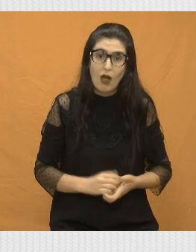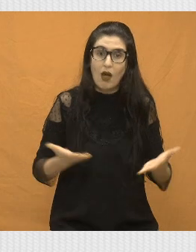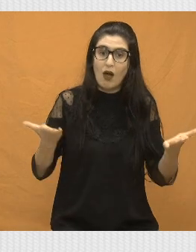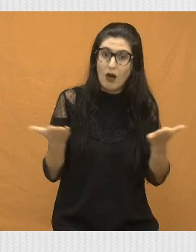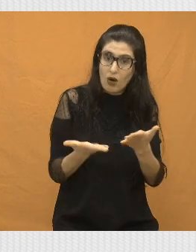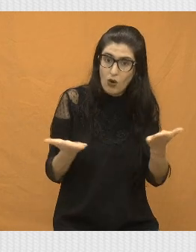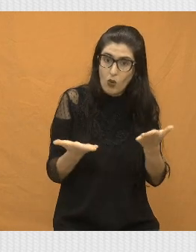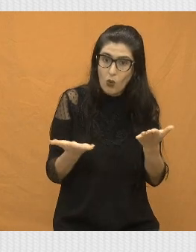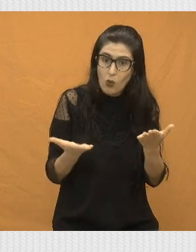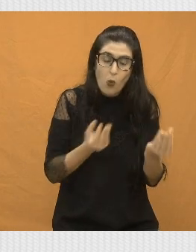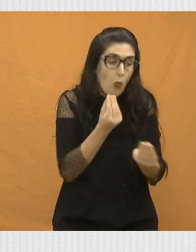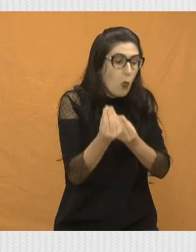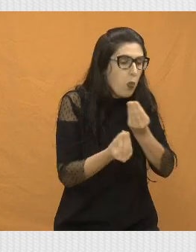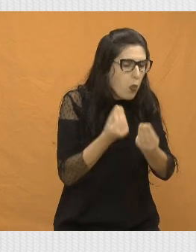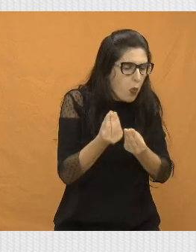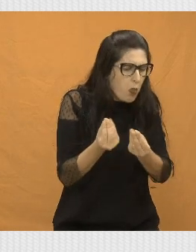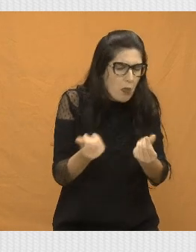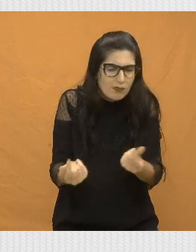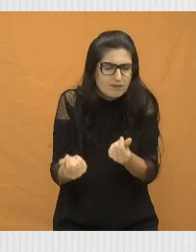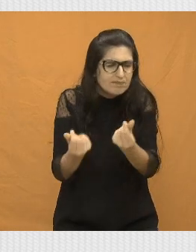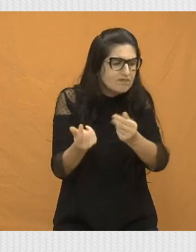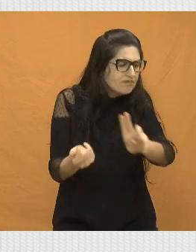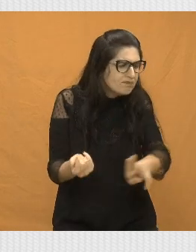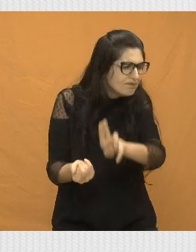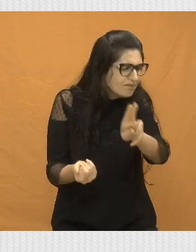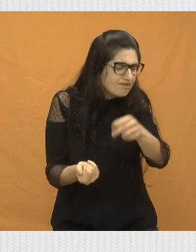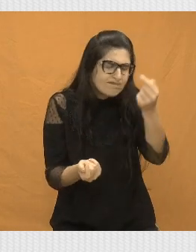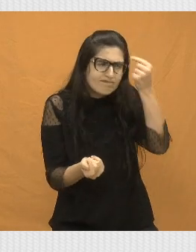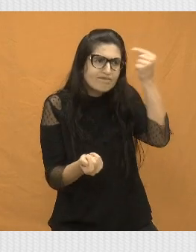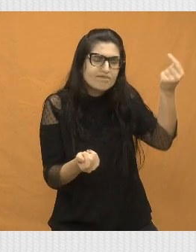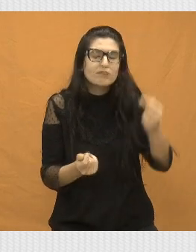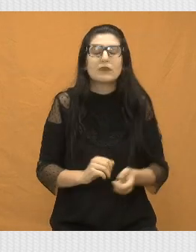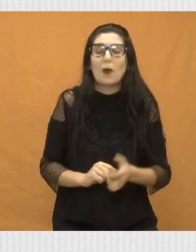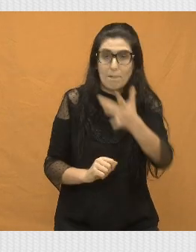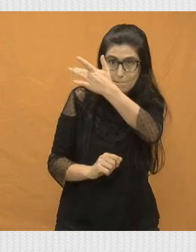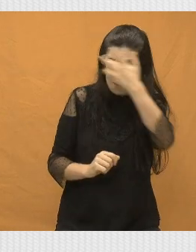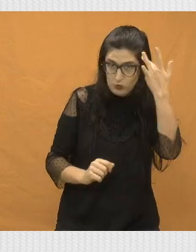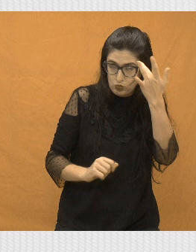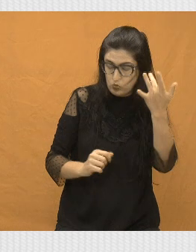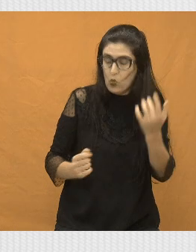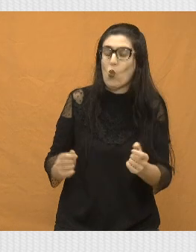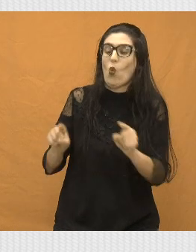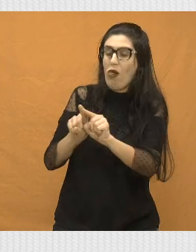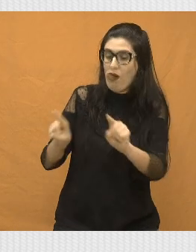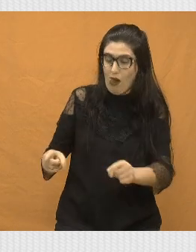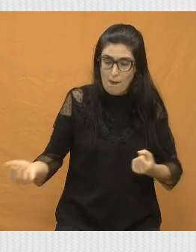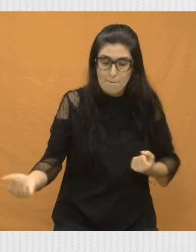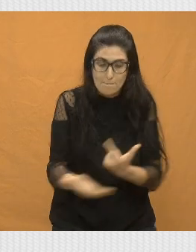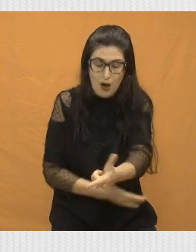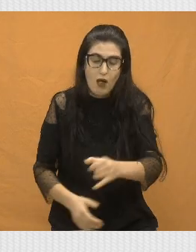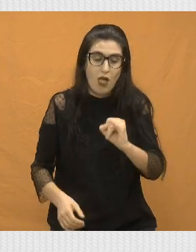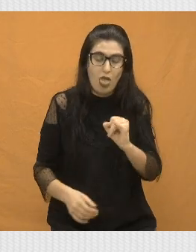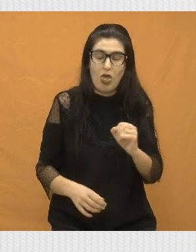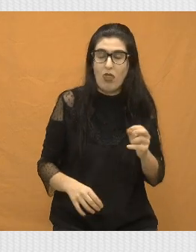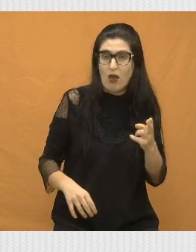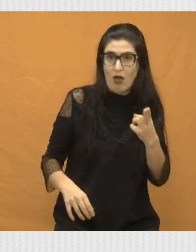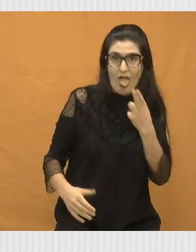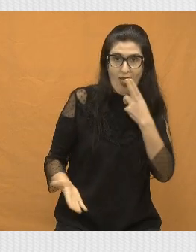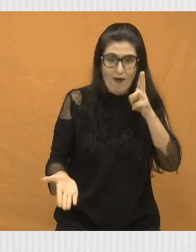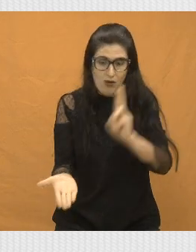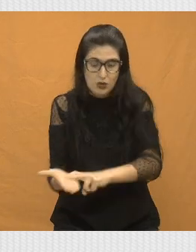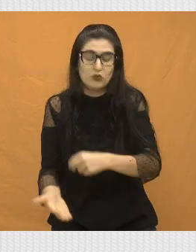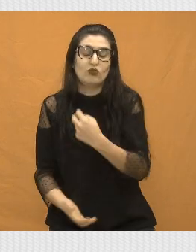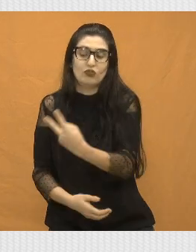que fazer algumas deduções, que é a contribuição do servidor para o plano de previdência, que foi na ordem de